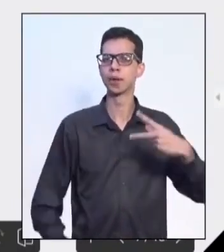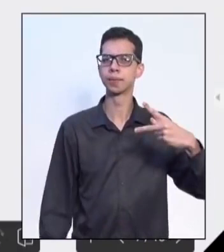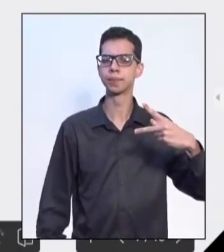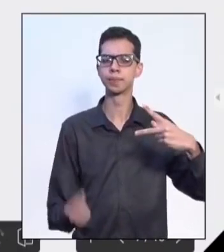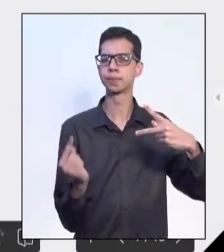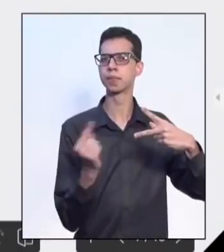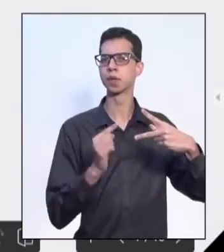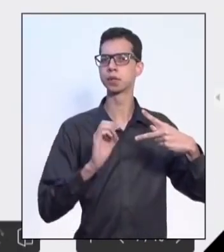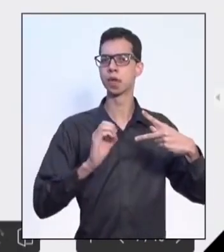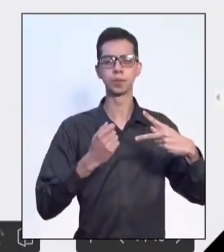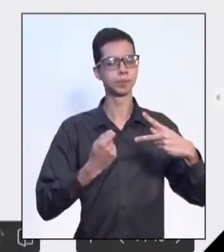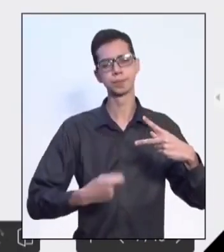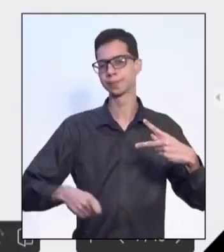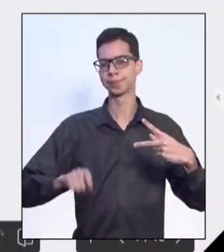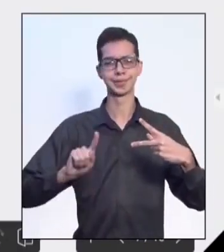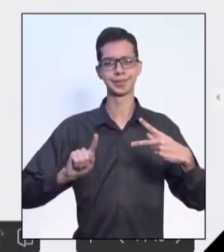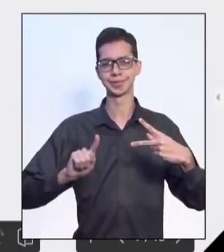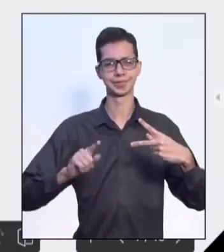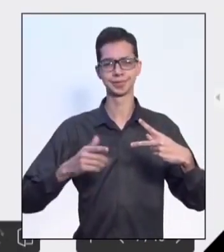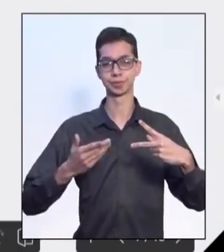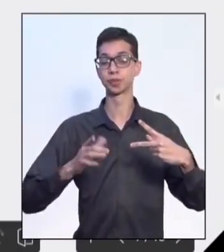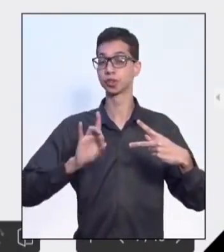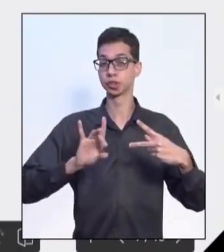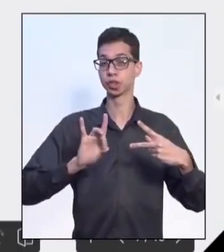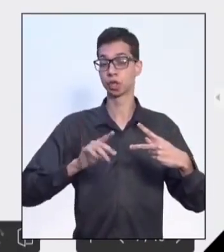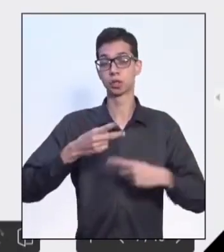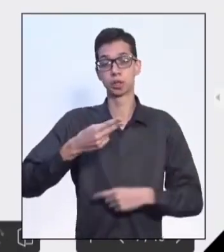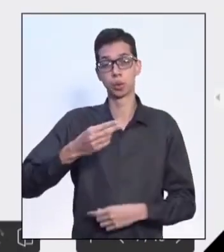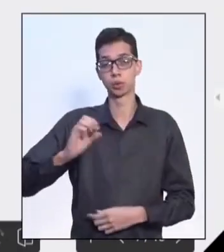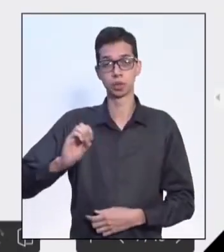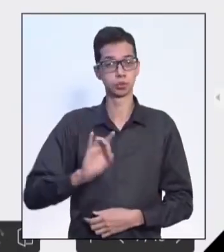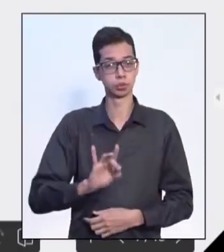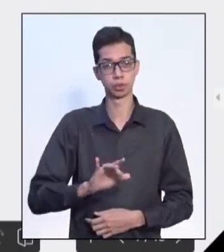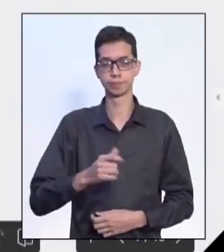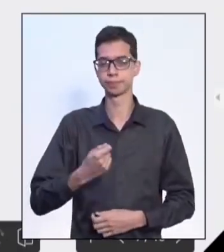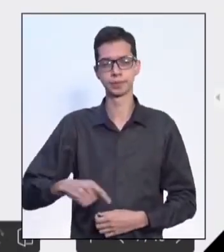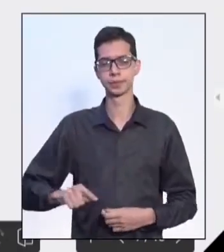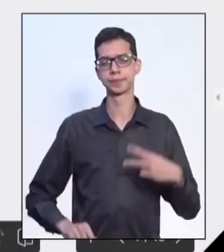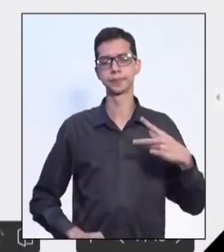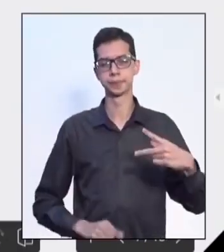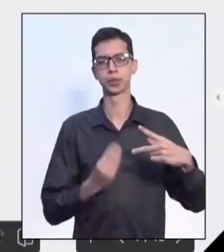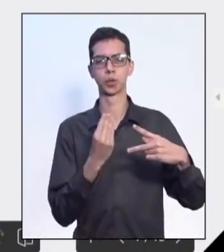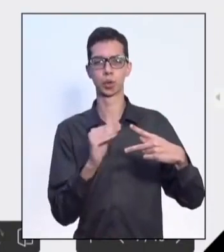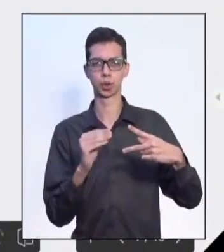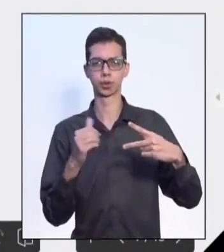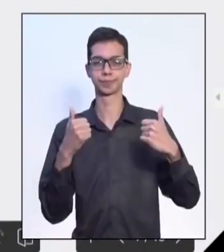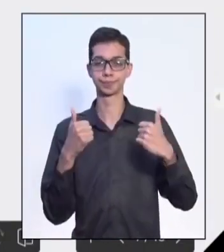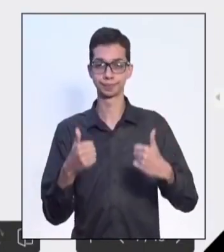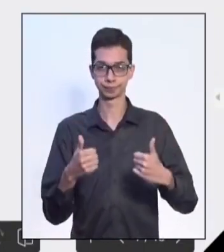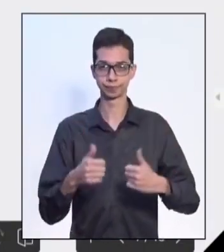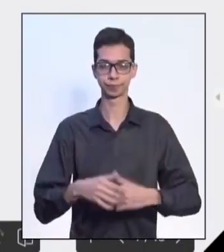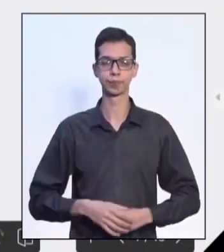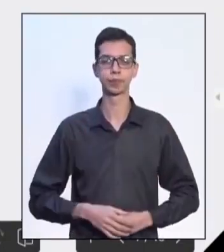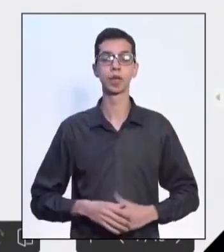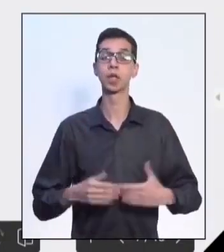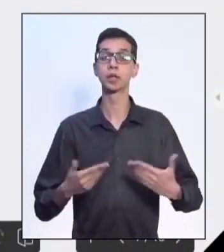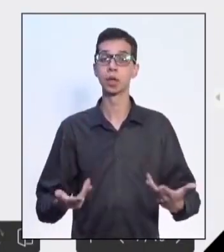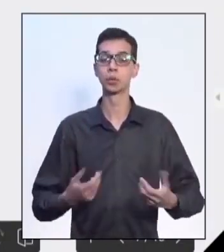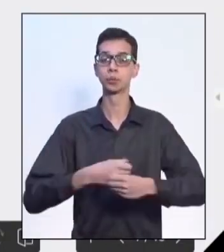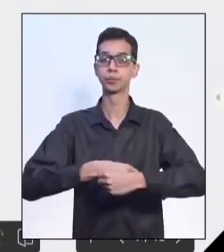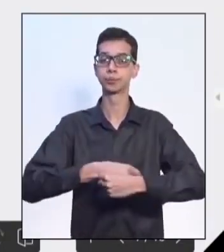preciso escrever. Eu apenas vou colocar o igual a 0. Então, a equação